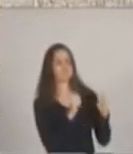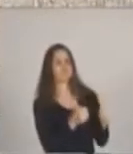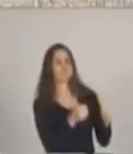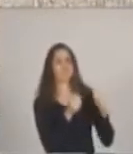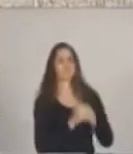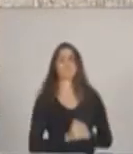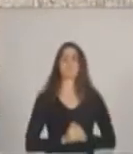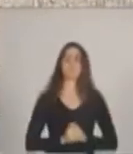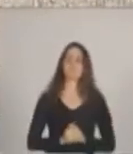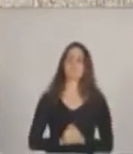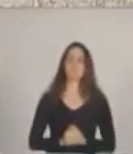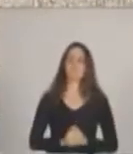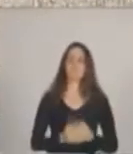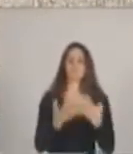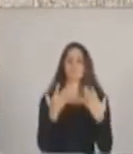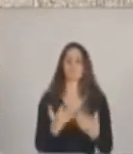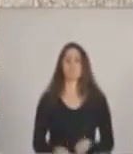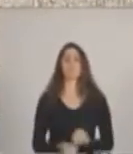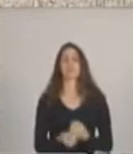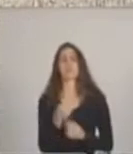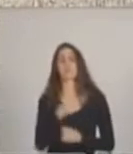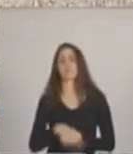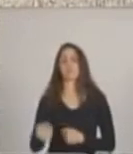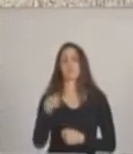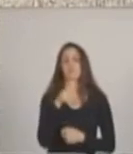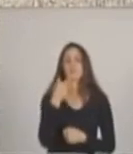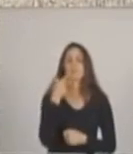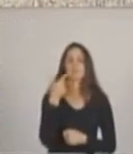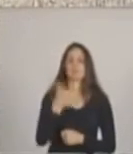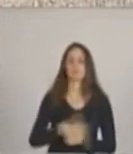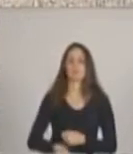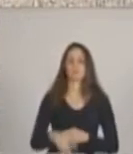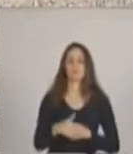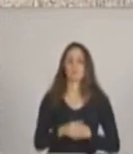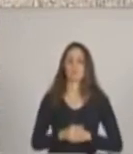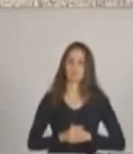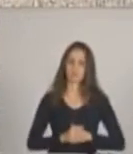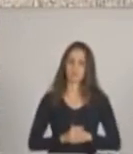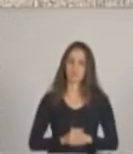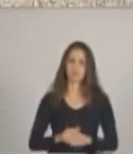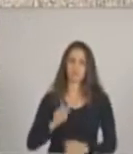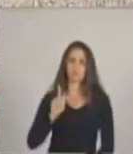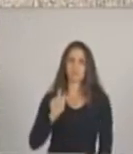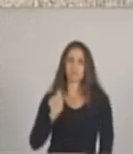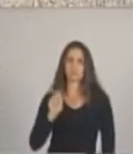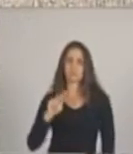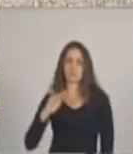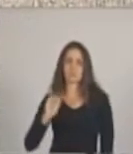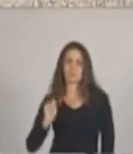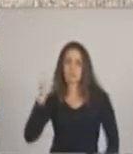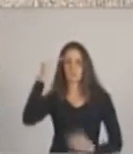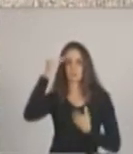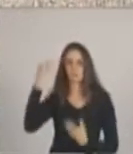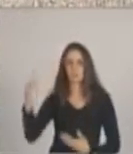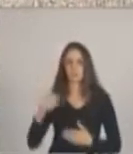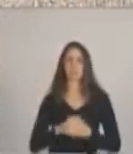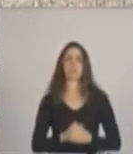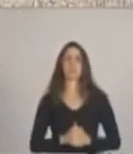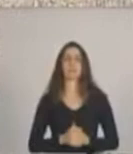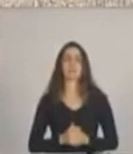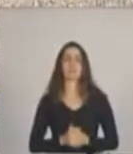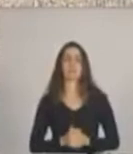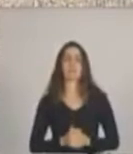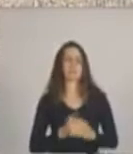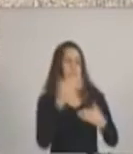Oi. Tá bom. Vou só repetir aqui, deputado Omar Garcia, obrigado aí pela relatoria. Obrigado, estou